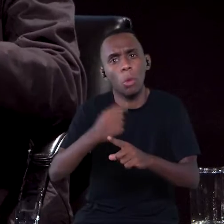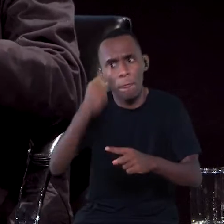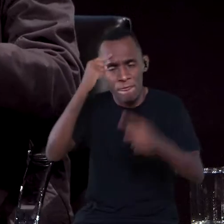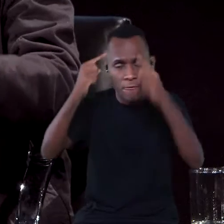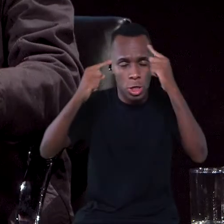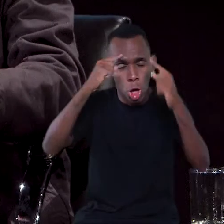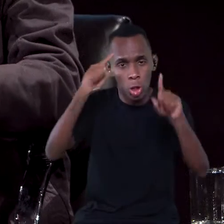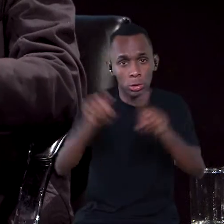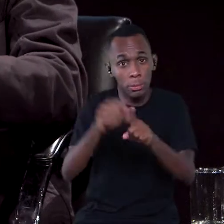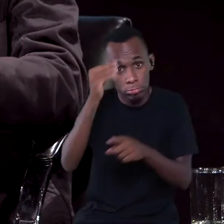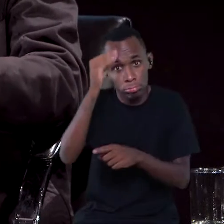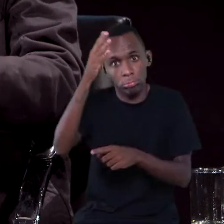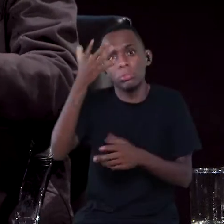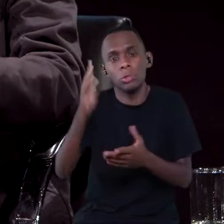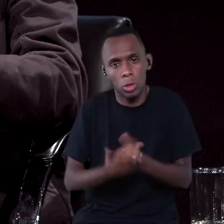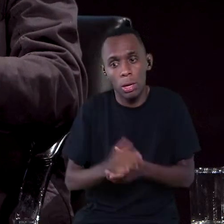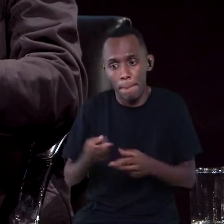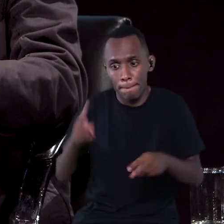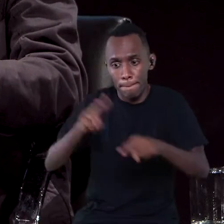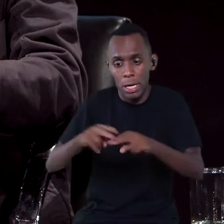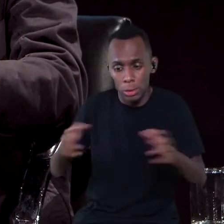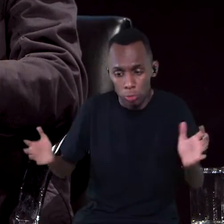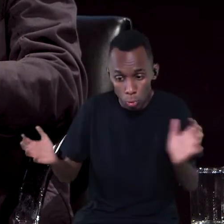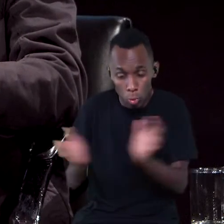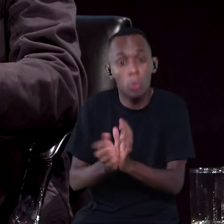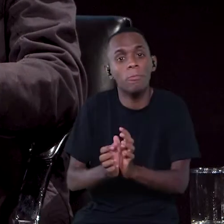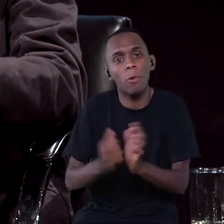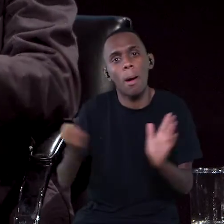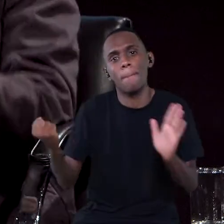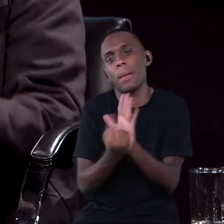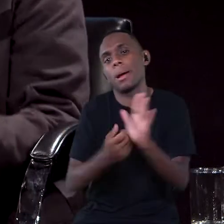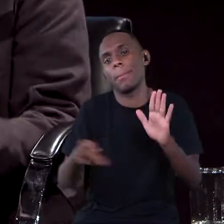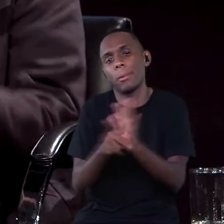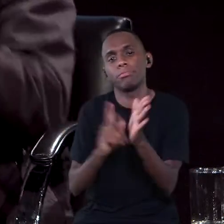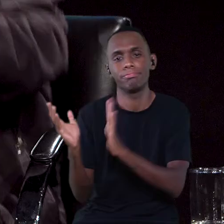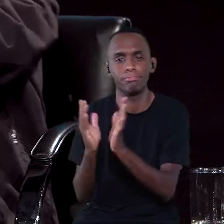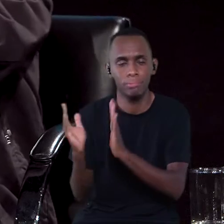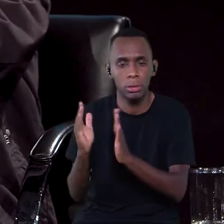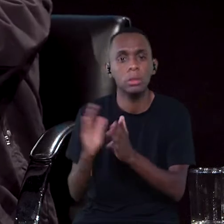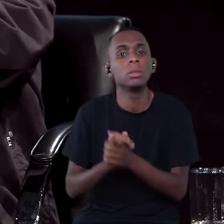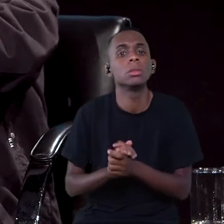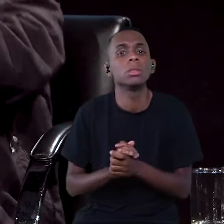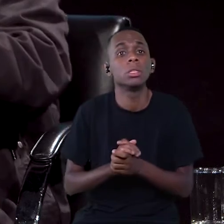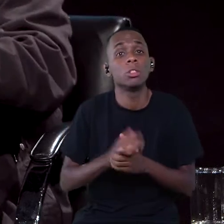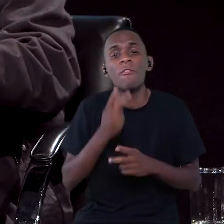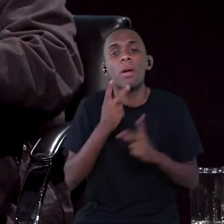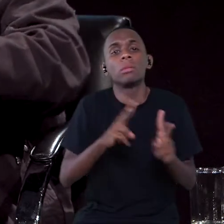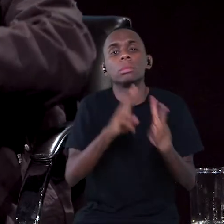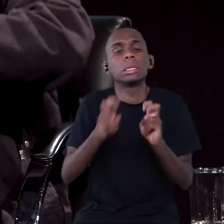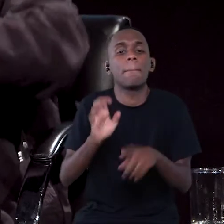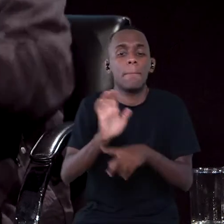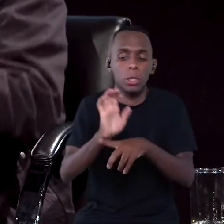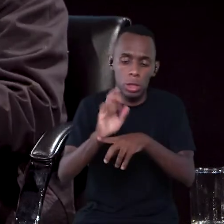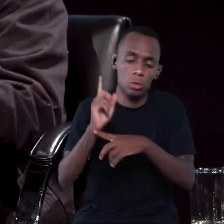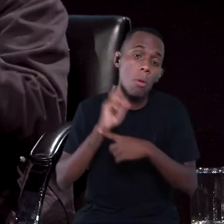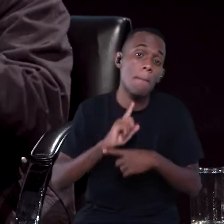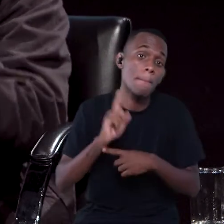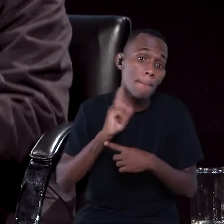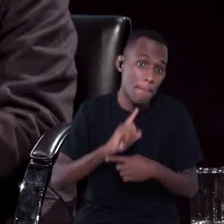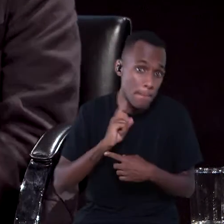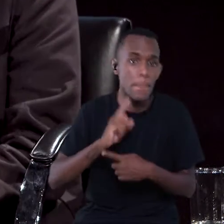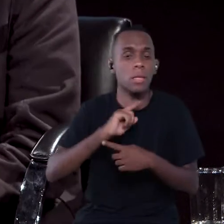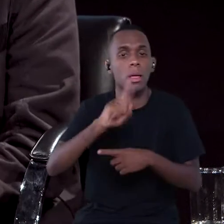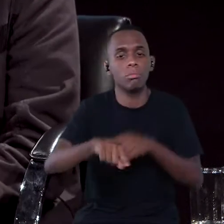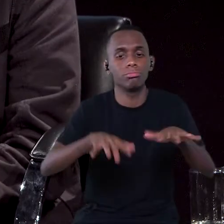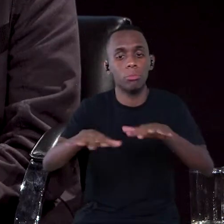intelectual, os exílios foram marcas, né, evidentes desse período. Então, você sente, né, isso que a gente fala de Minas, na verdade, é um grande movimento